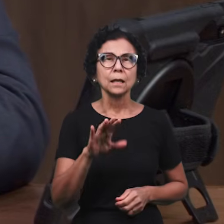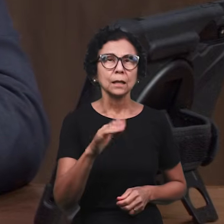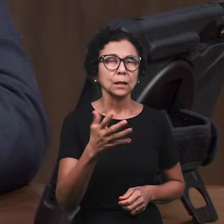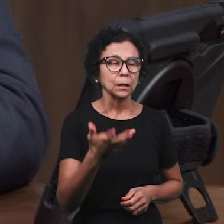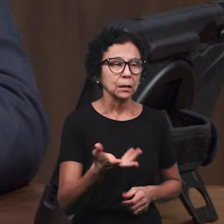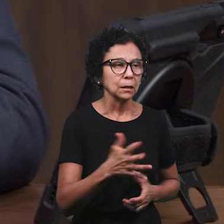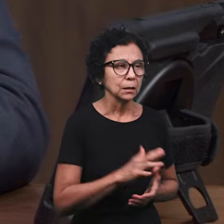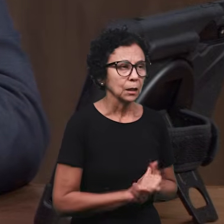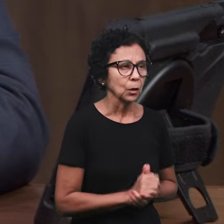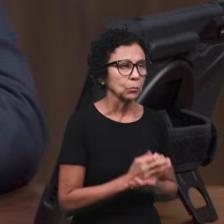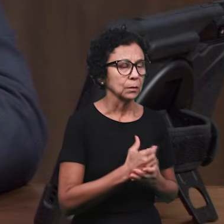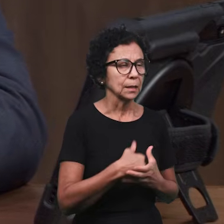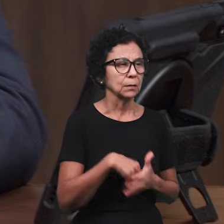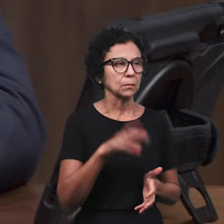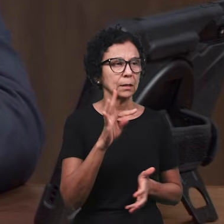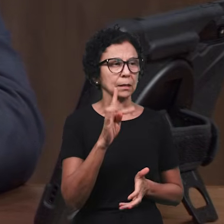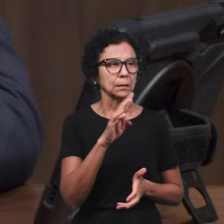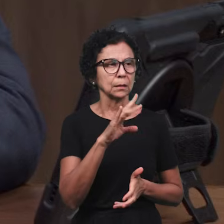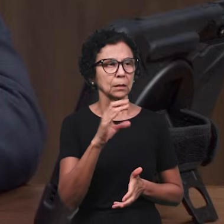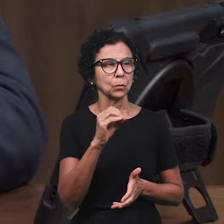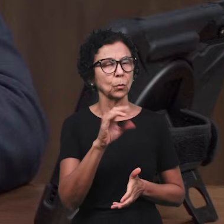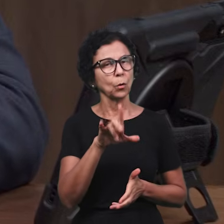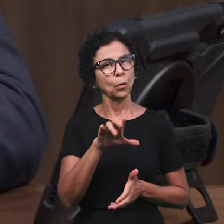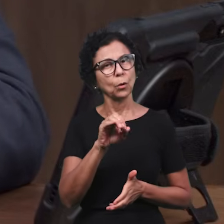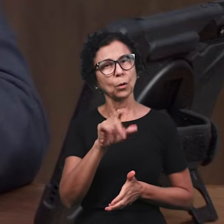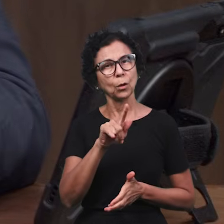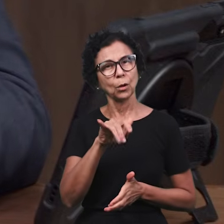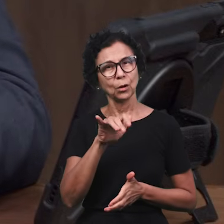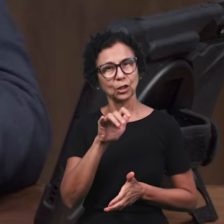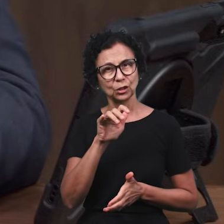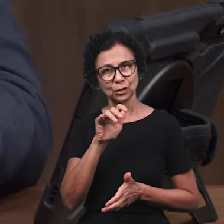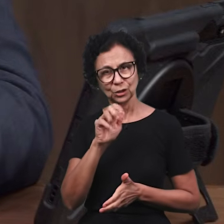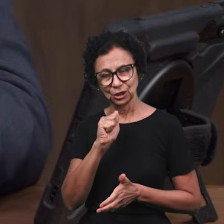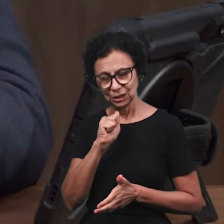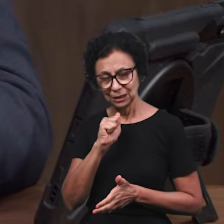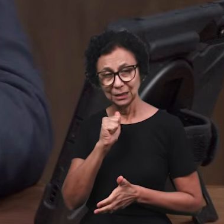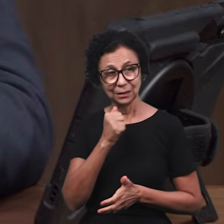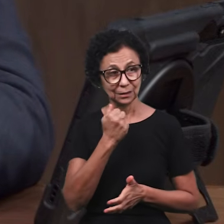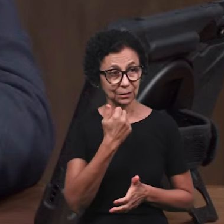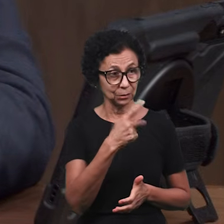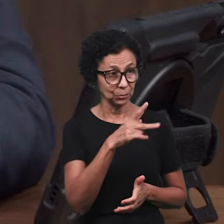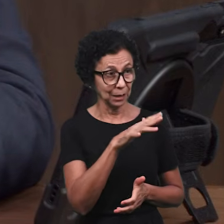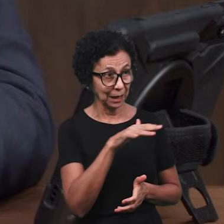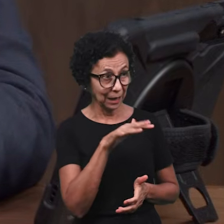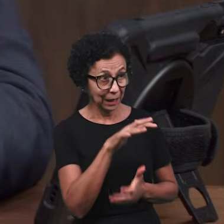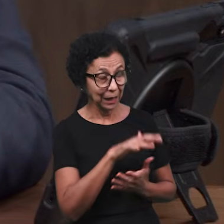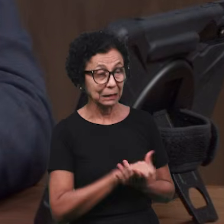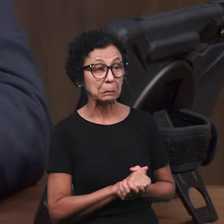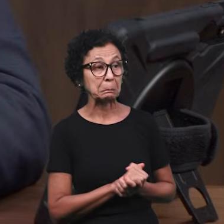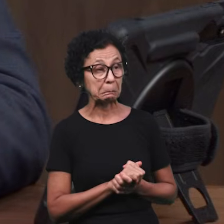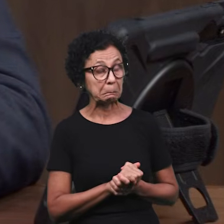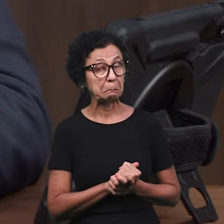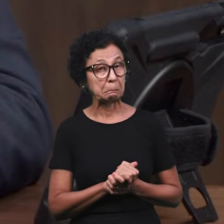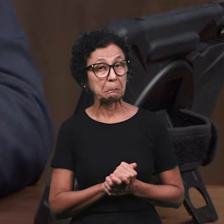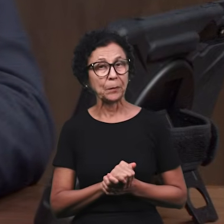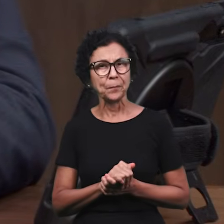dentro da tricologia, né, a gente está ouvindo um boom de mercado, né, do transplante